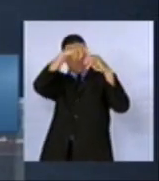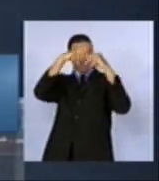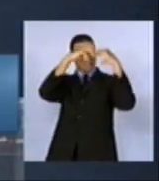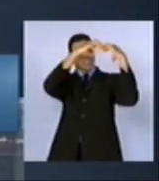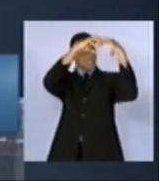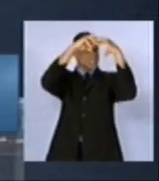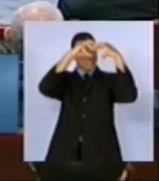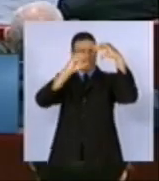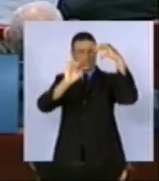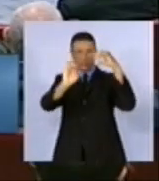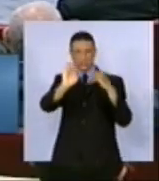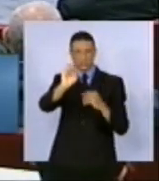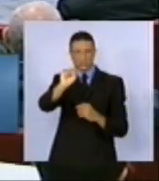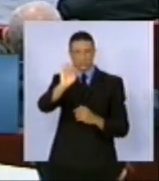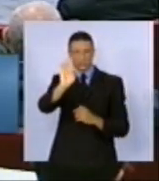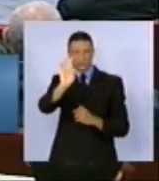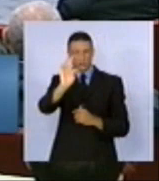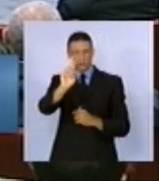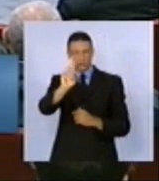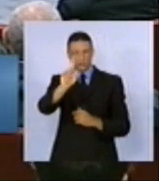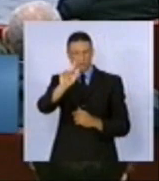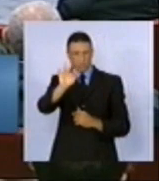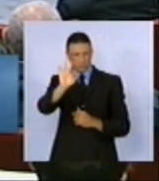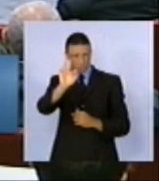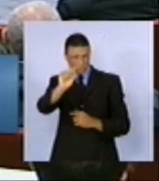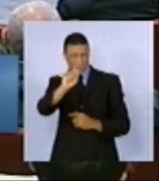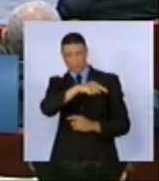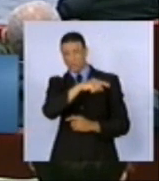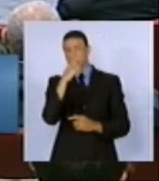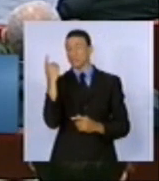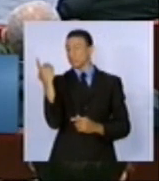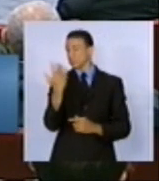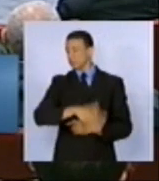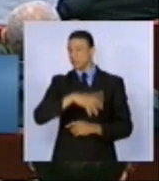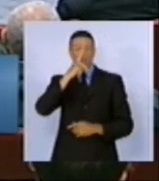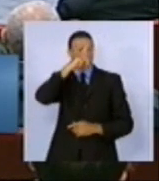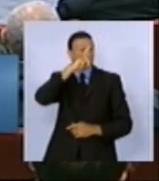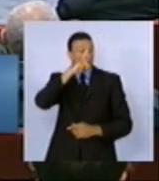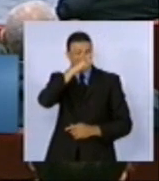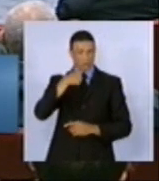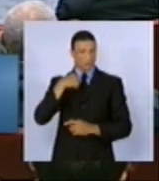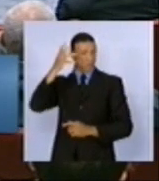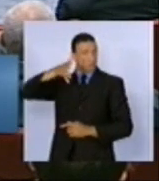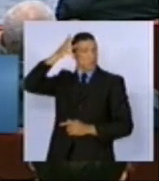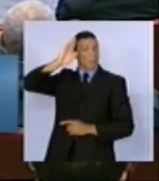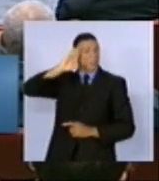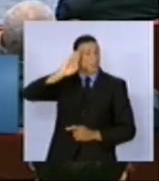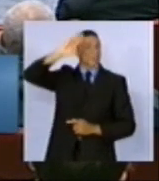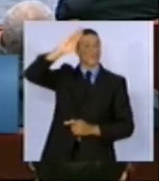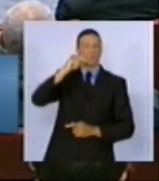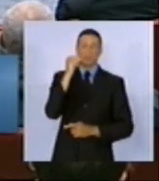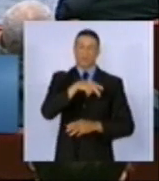estufa é extremamente importante é o resto meu falação aqui é sobre isso principalmente